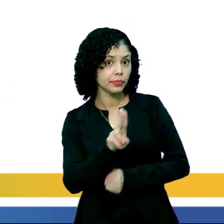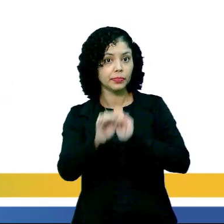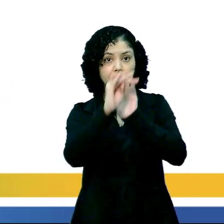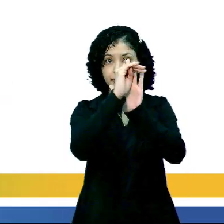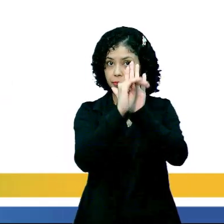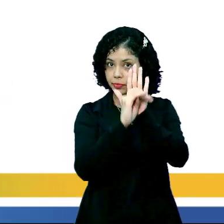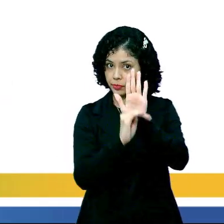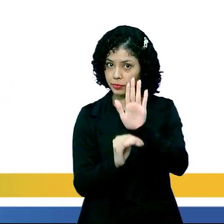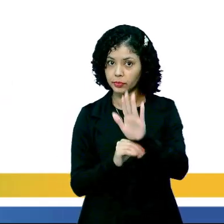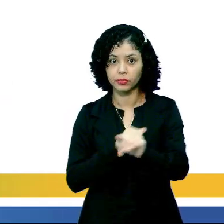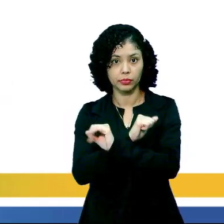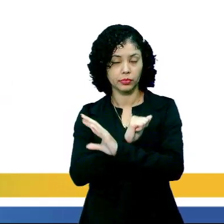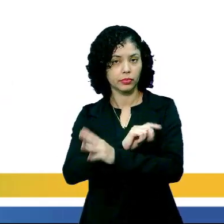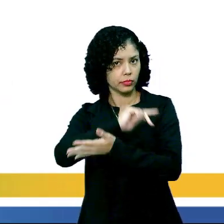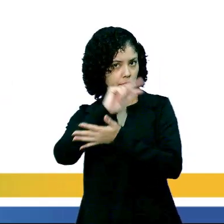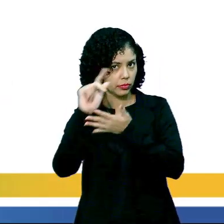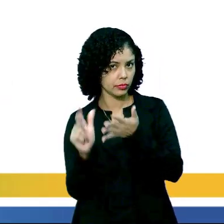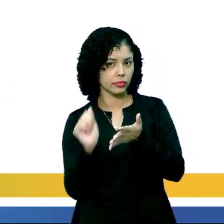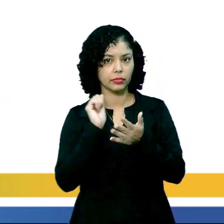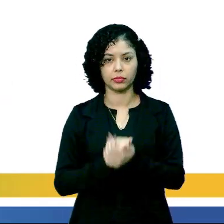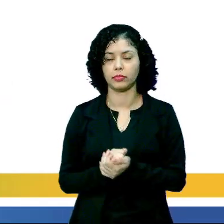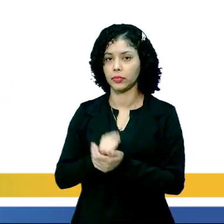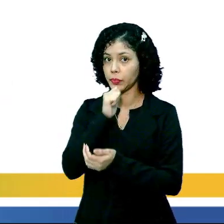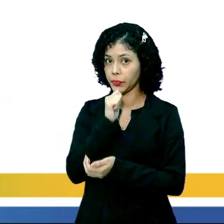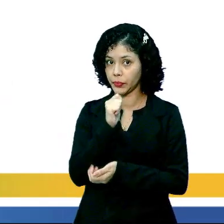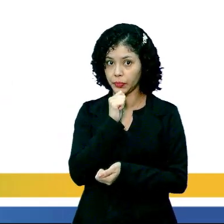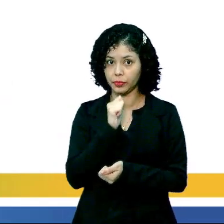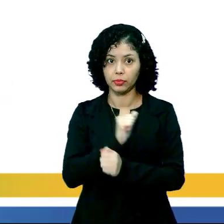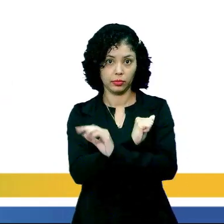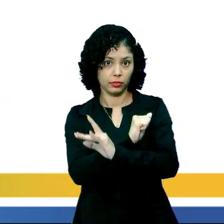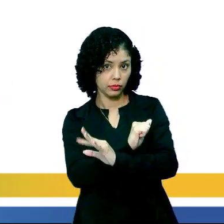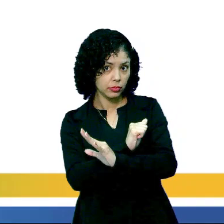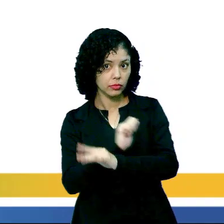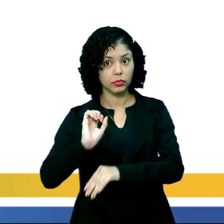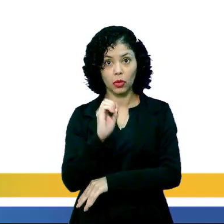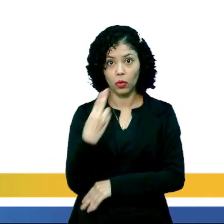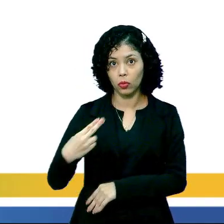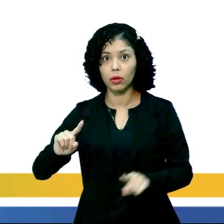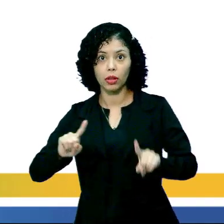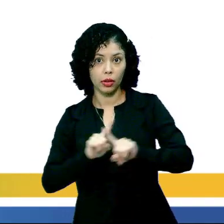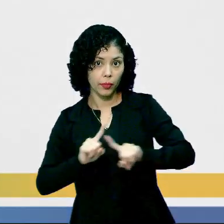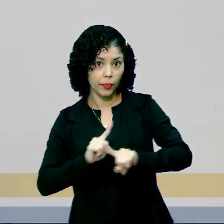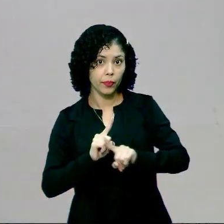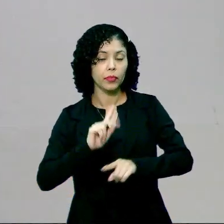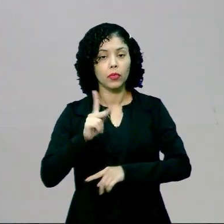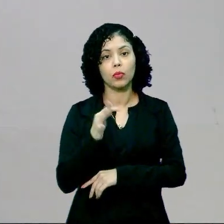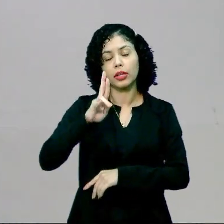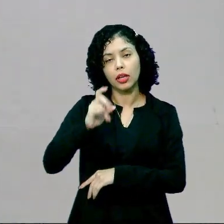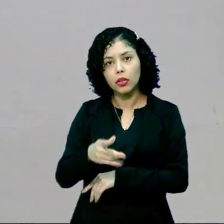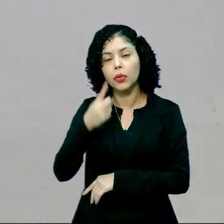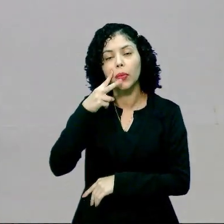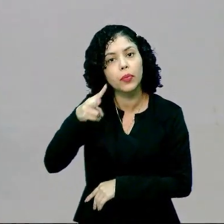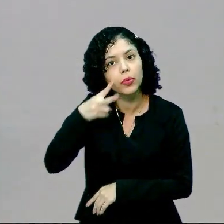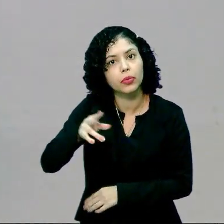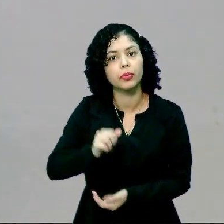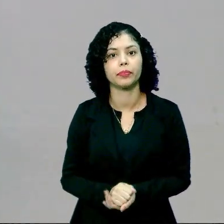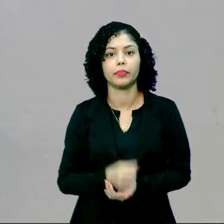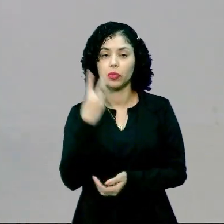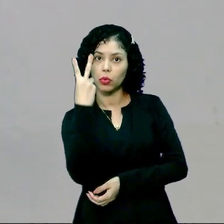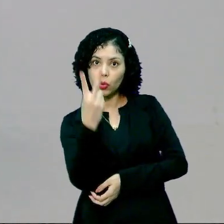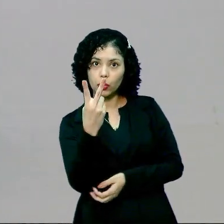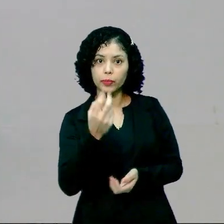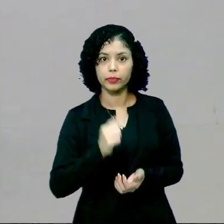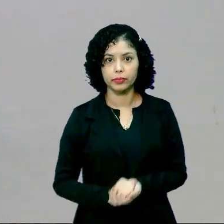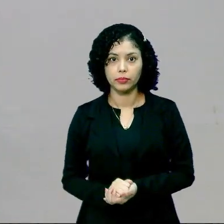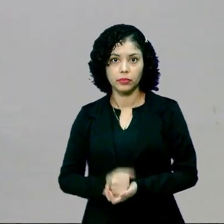dos astros ela também varia um pouco em relação se o ácido ele é ou não é um hidrato veja bem nós vimos dois